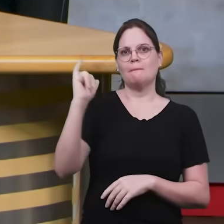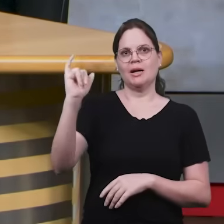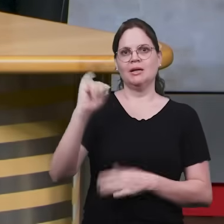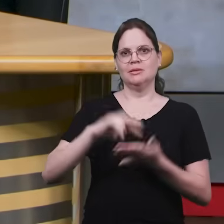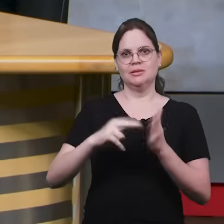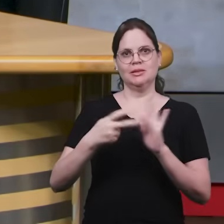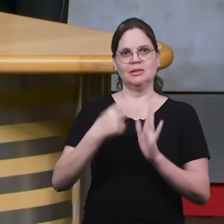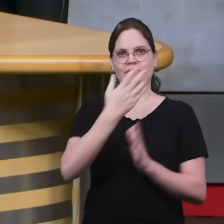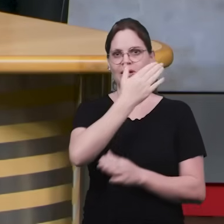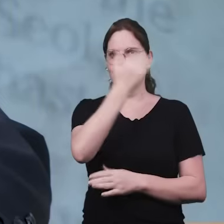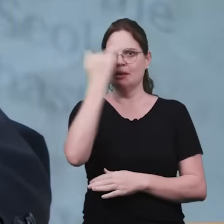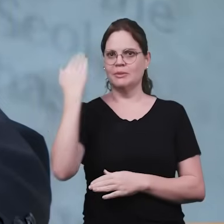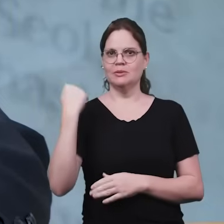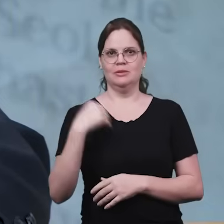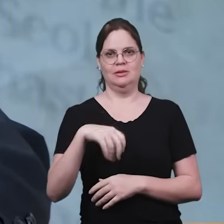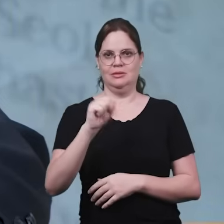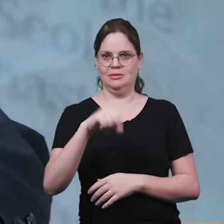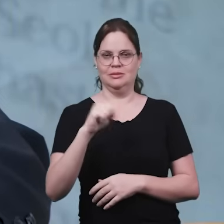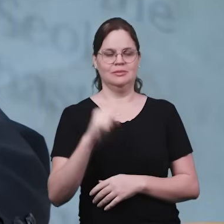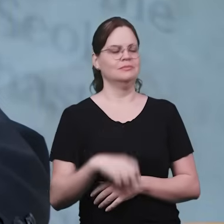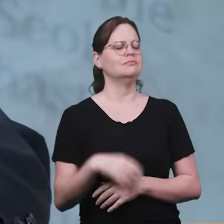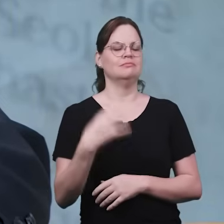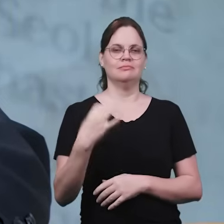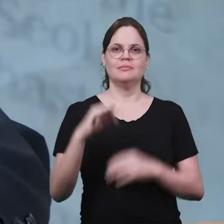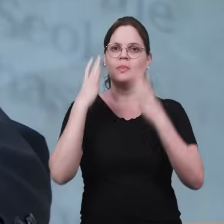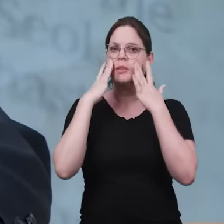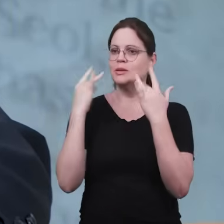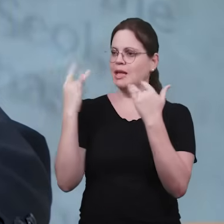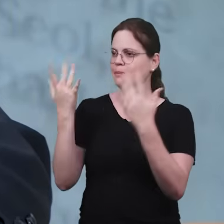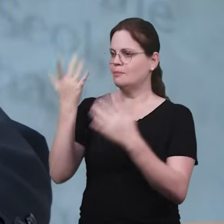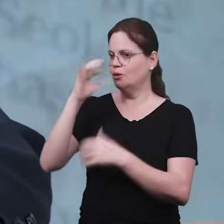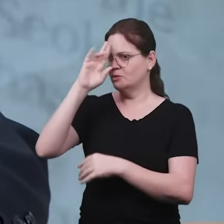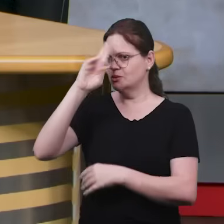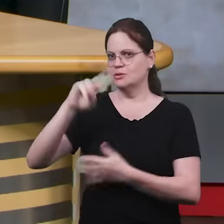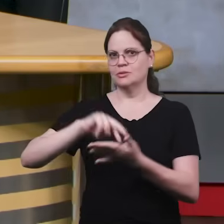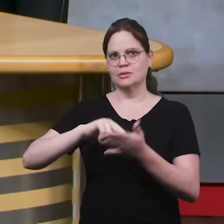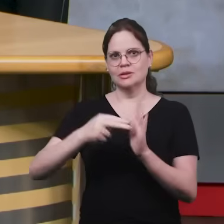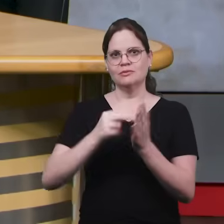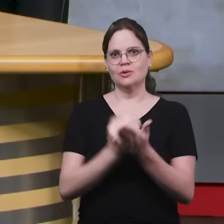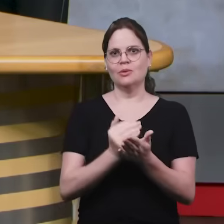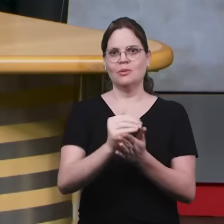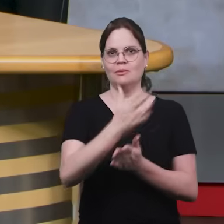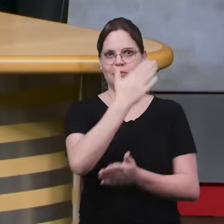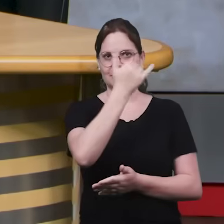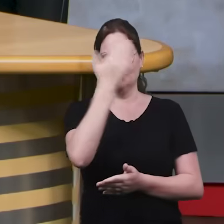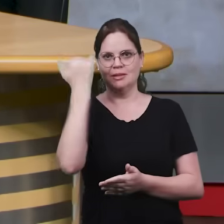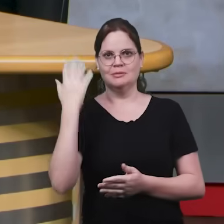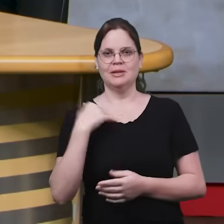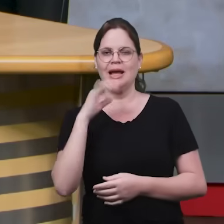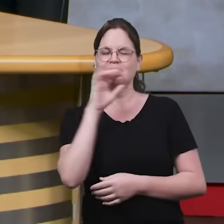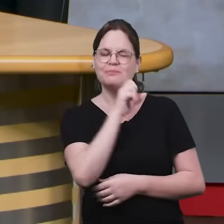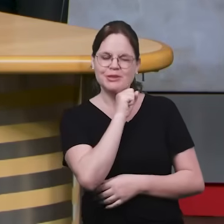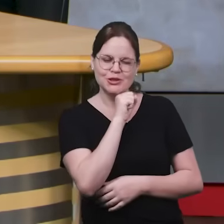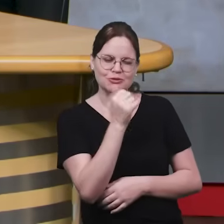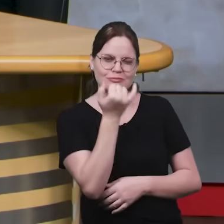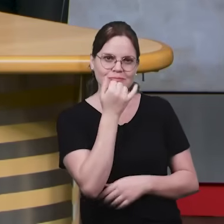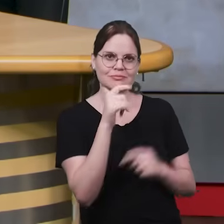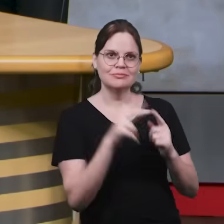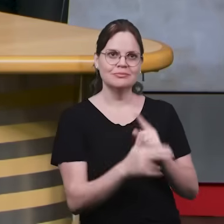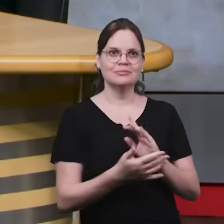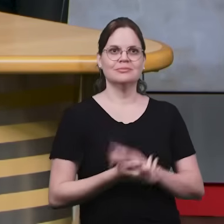um tipo de sabedoria. Não sei. O temor do Senhor é o princípio de sabedoria. Verdade, E eu acho interessante, me perdoem